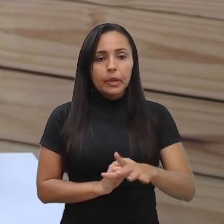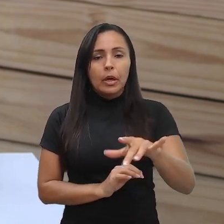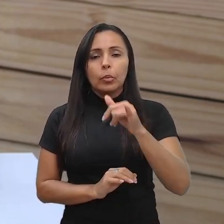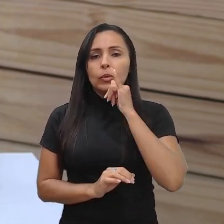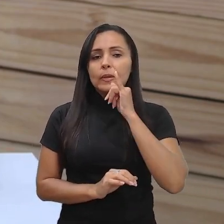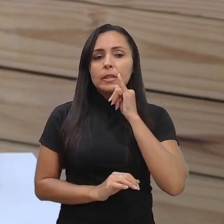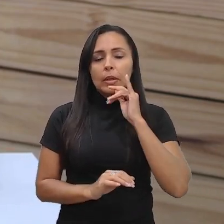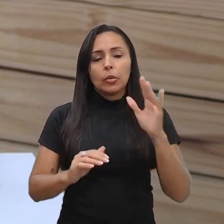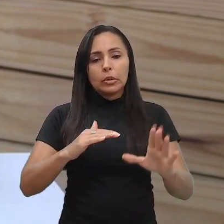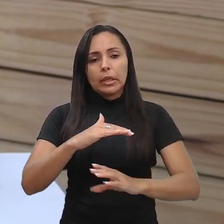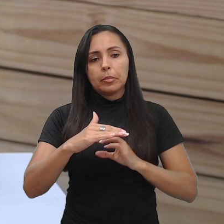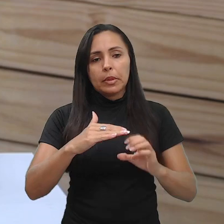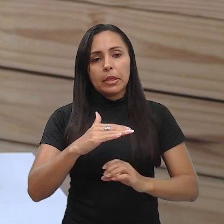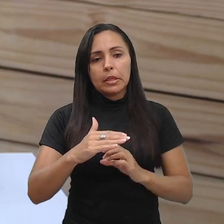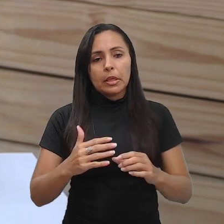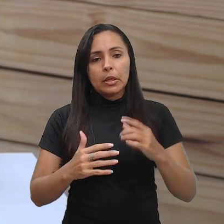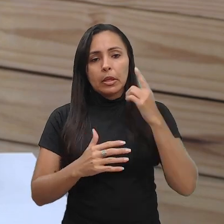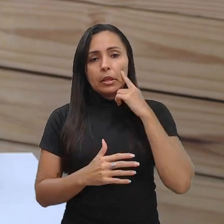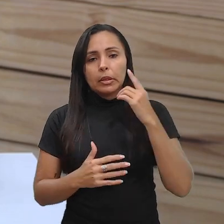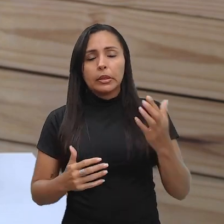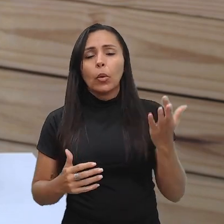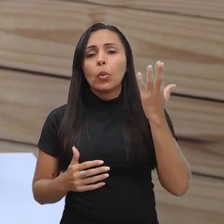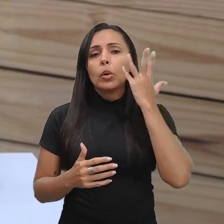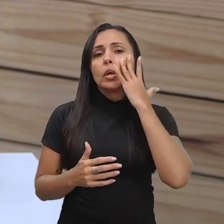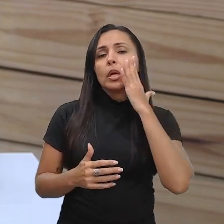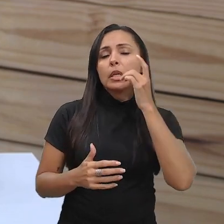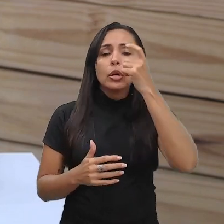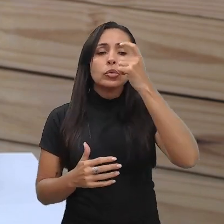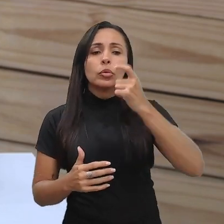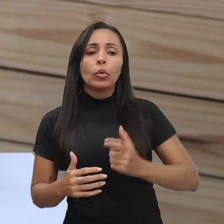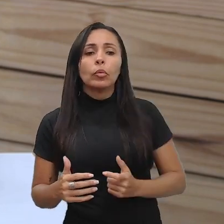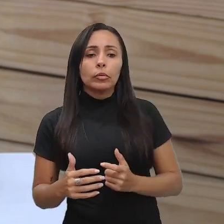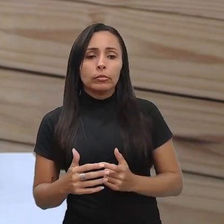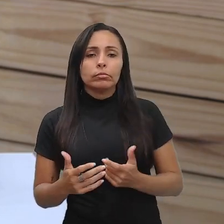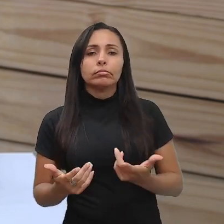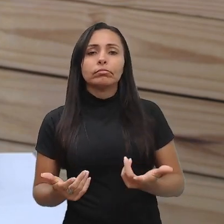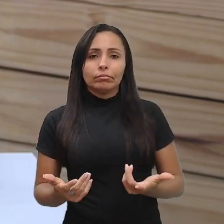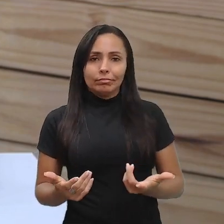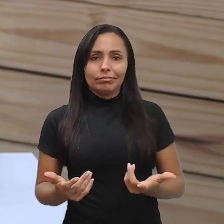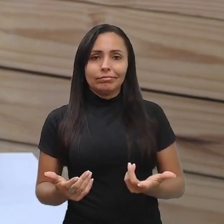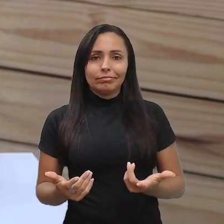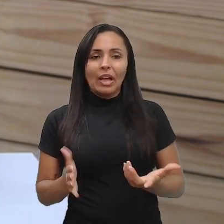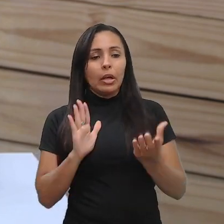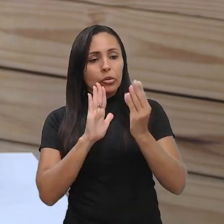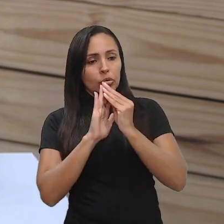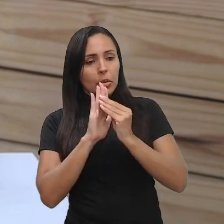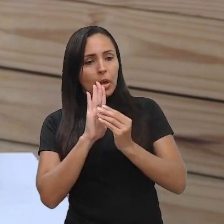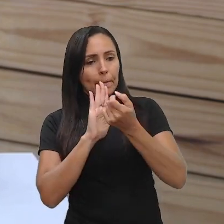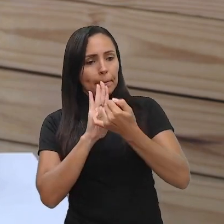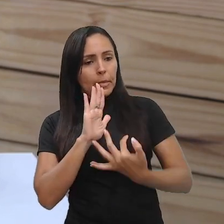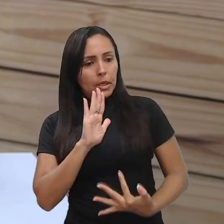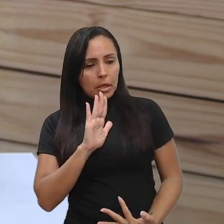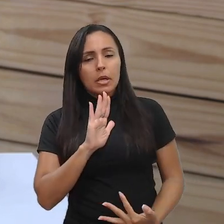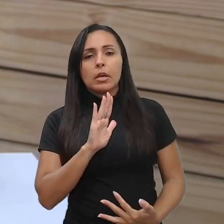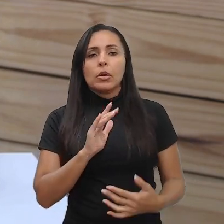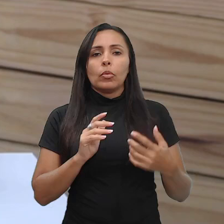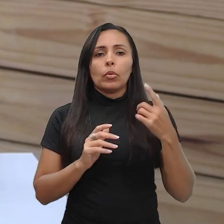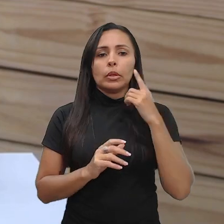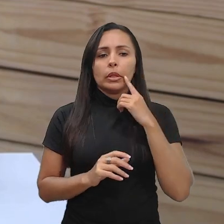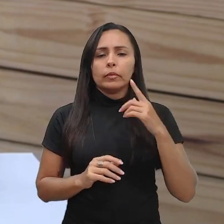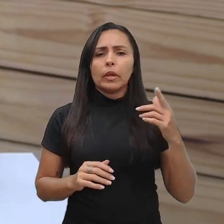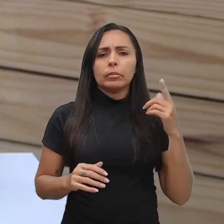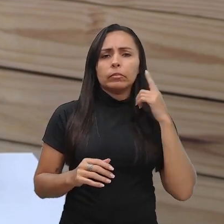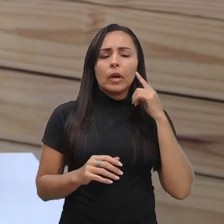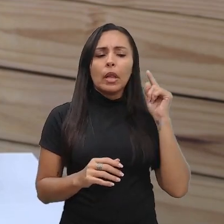da empresa que eu acabei de falar, um quem somos, por exemplo, seria uma seção de conteúdo, né? Quando o usuário vai lá, entra na